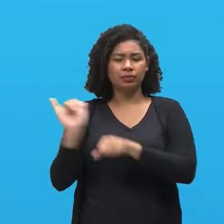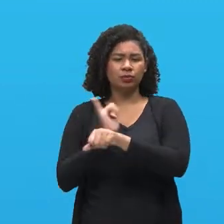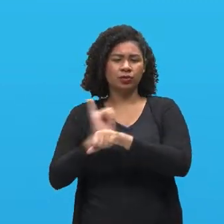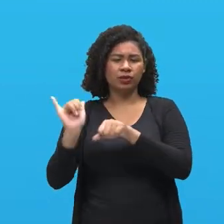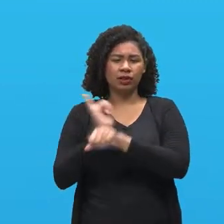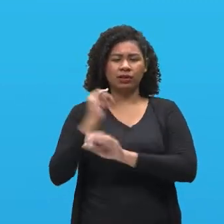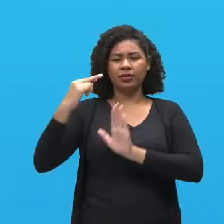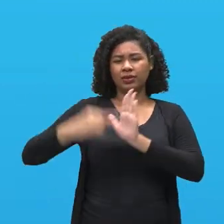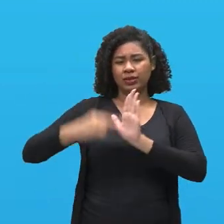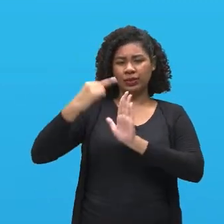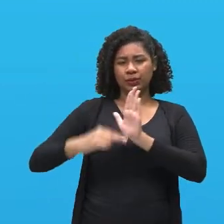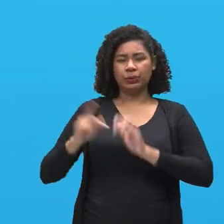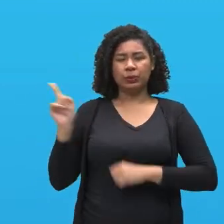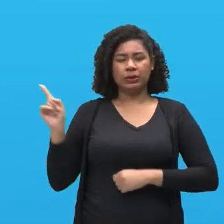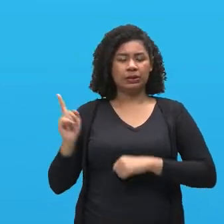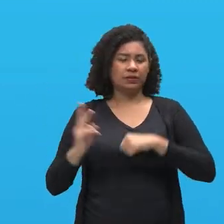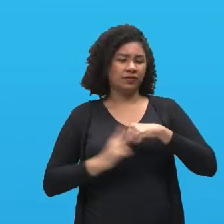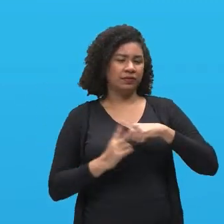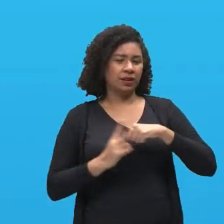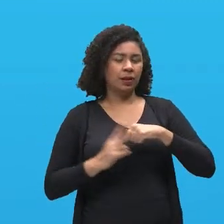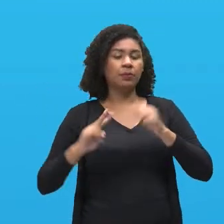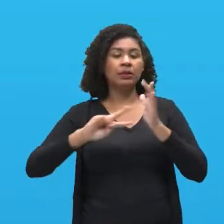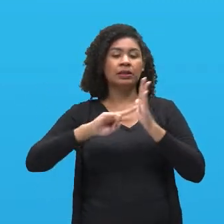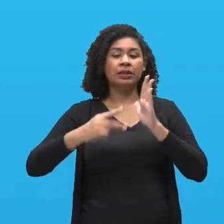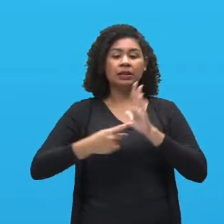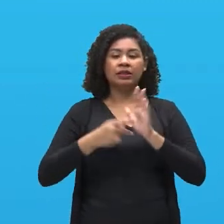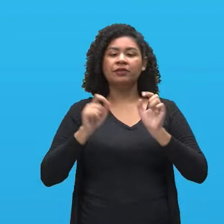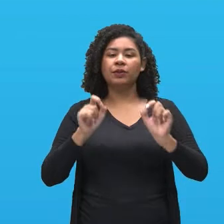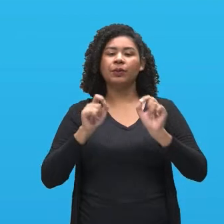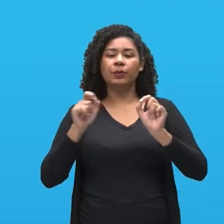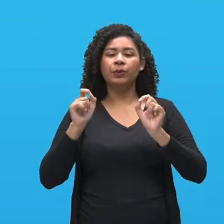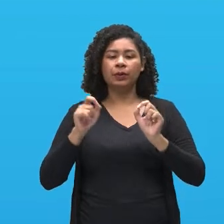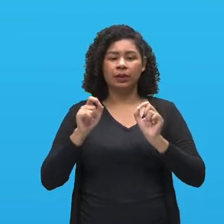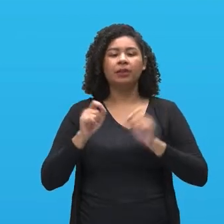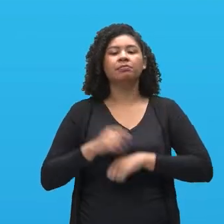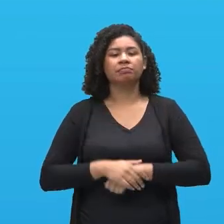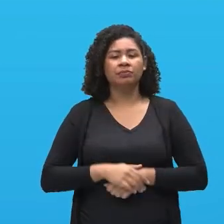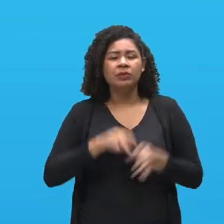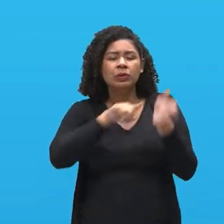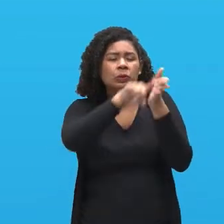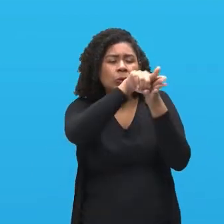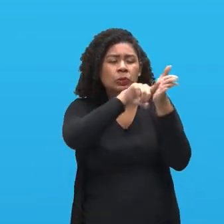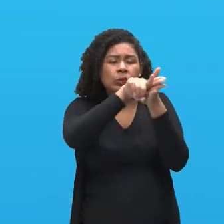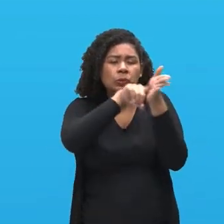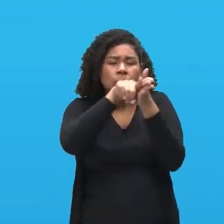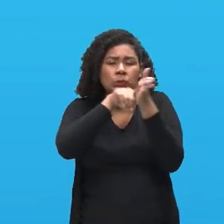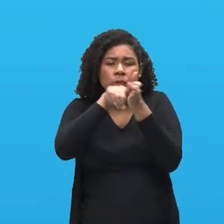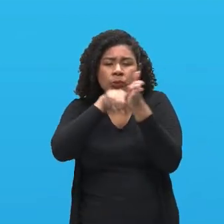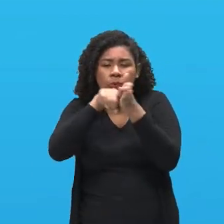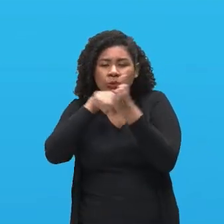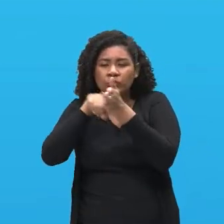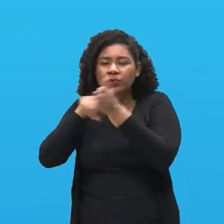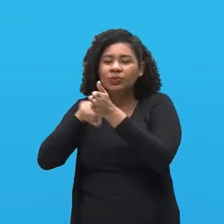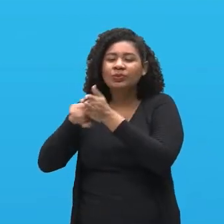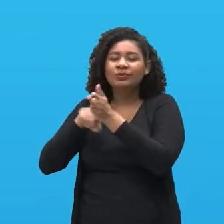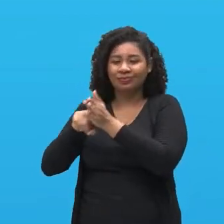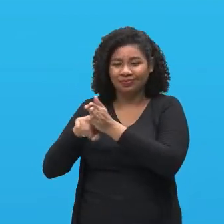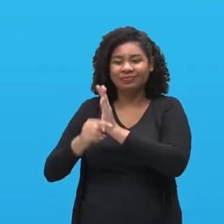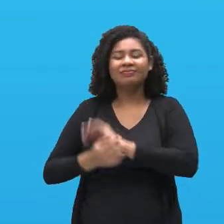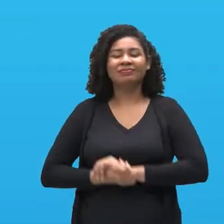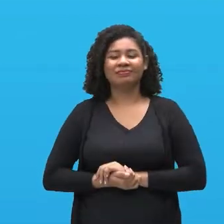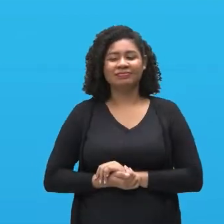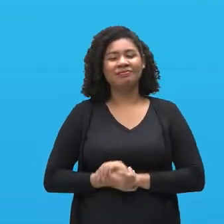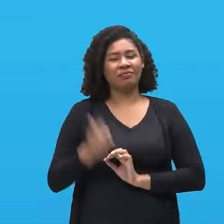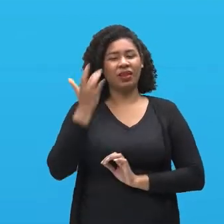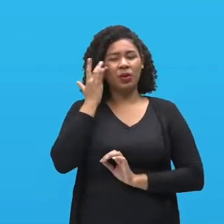língua inglesa, significa varredura, significa examinar, esquadrinhar. E eu não sei se vocês já ouviram, eu